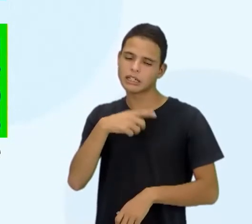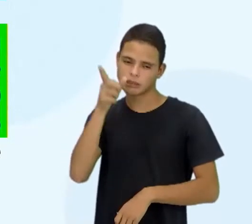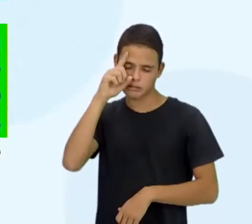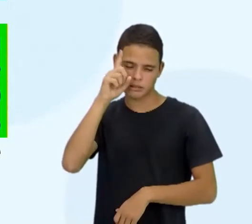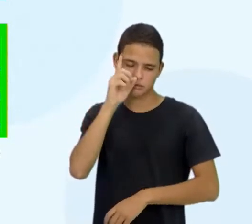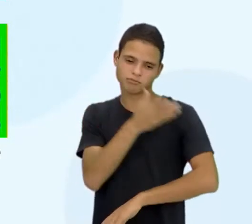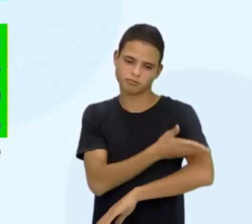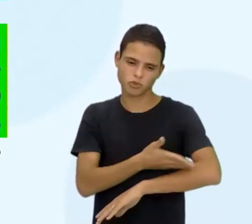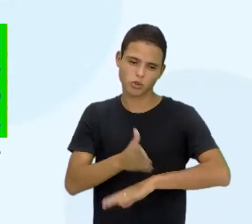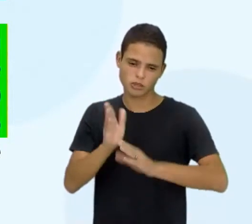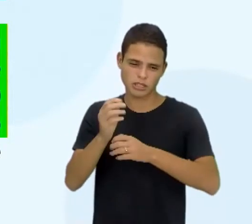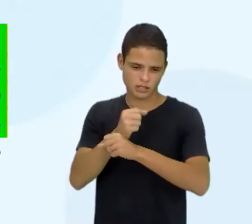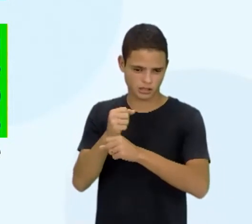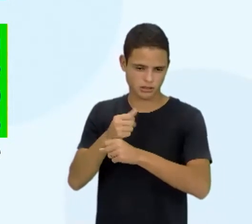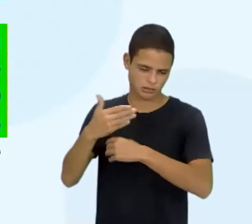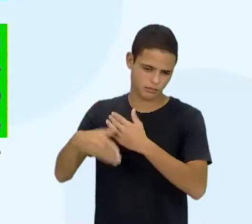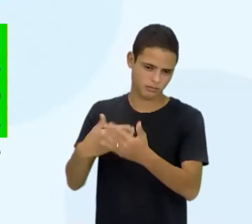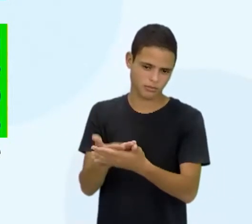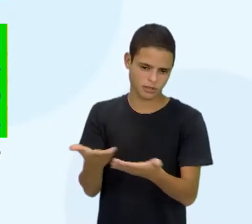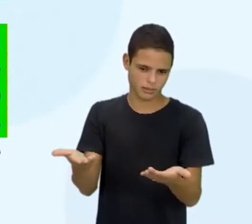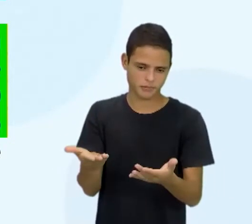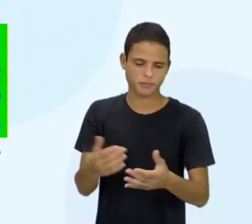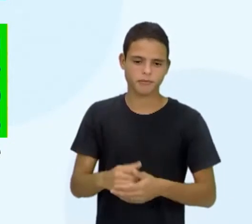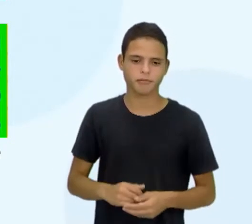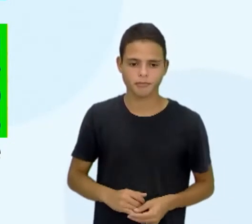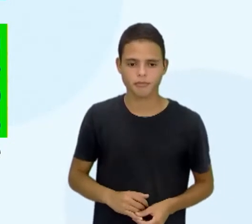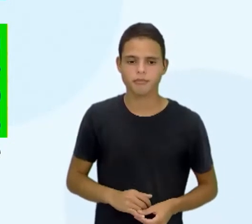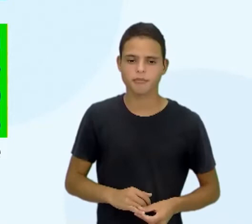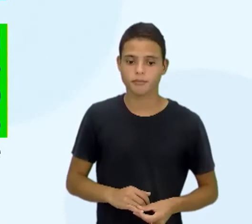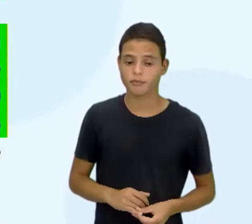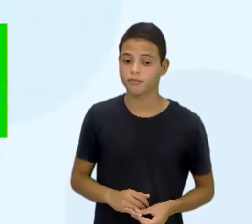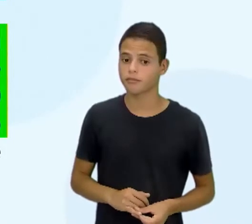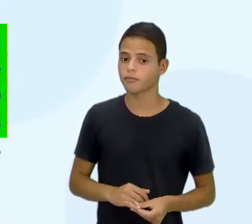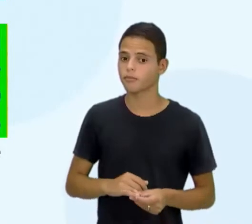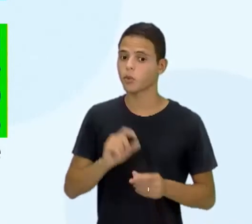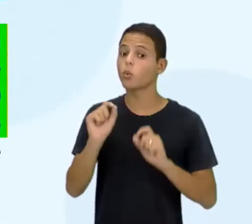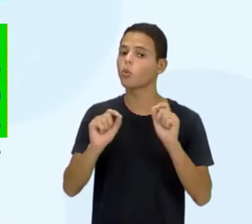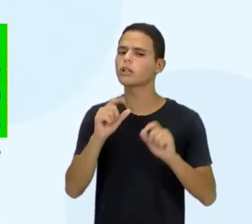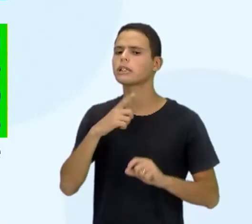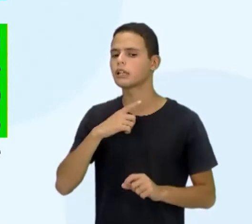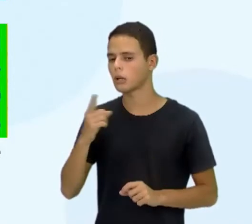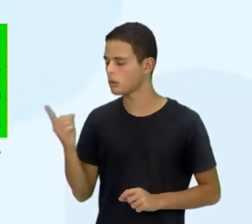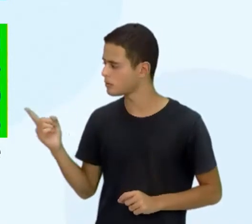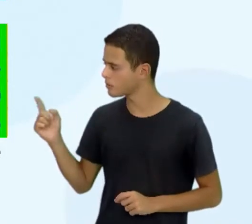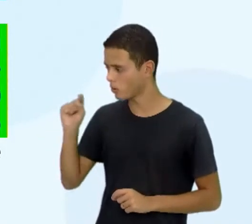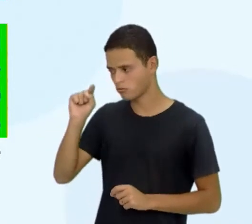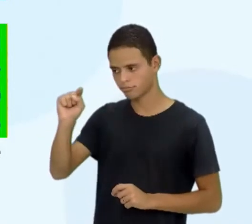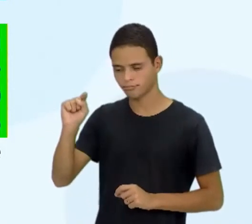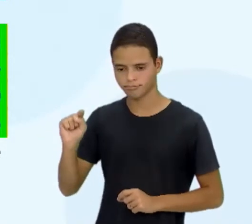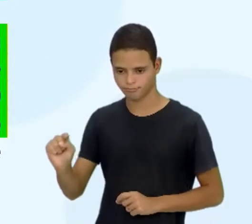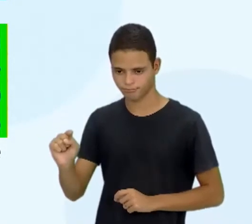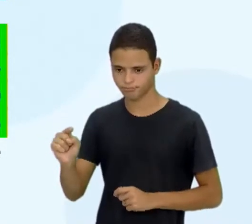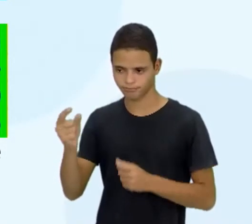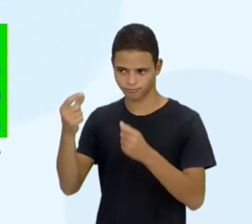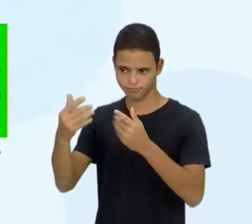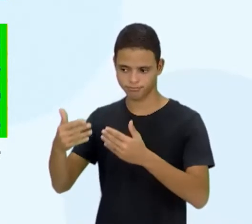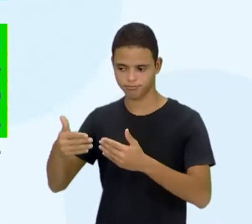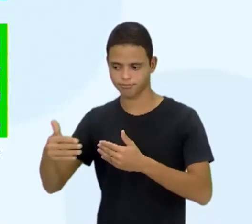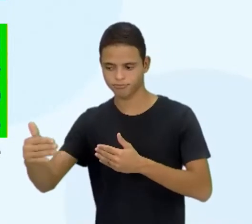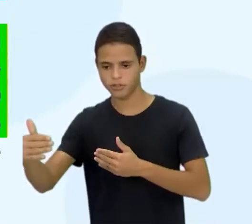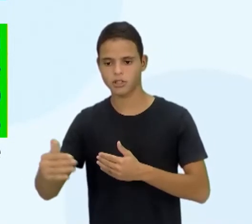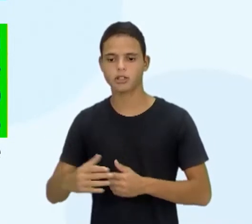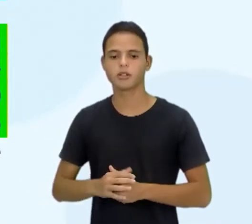há alguns anos. Olha que interessante, 2 pontos para chamar a atenção sobre o que ele vai mencionar. A ocorrência de